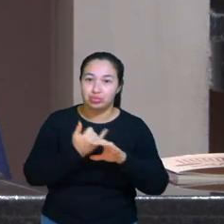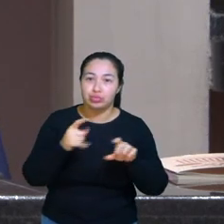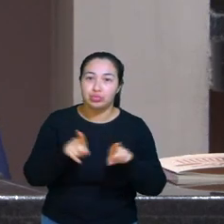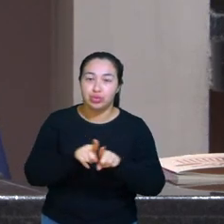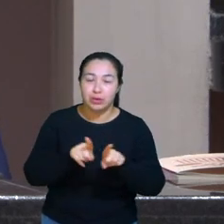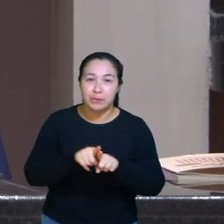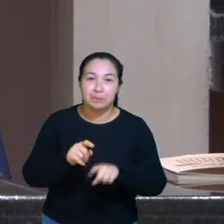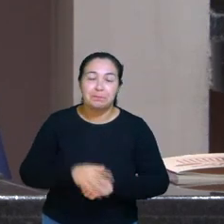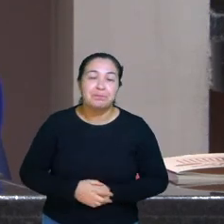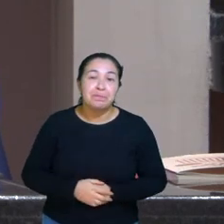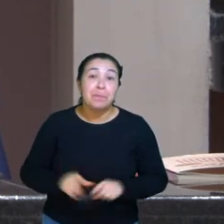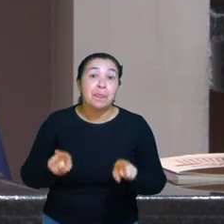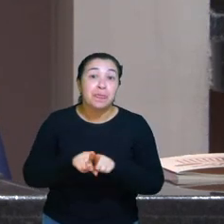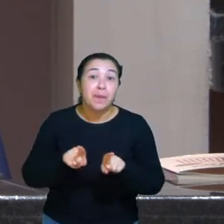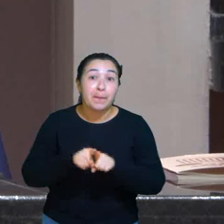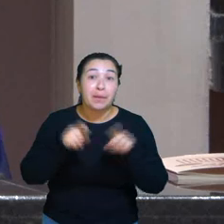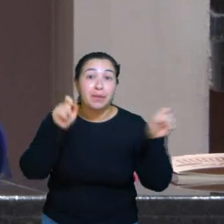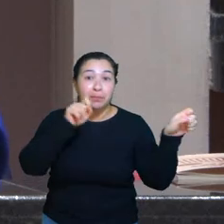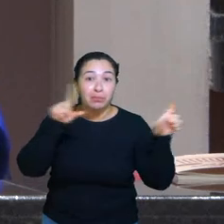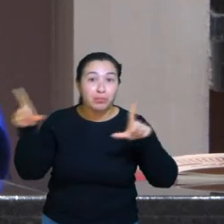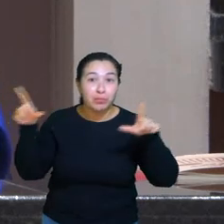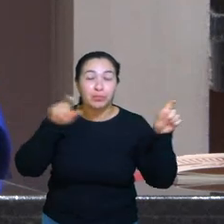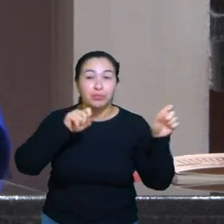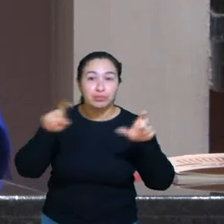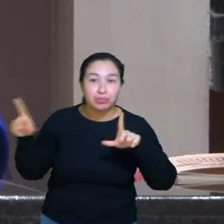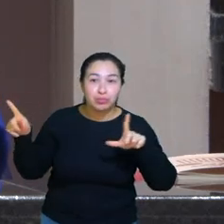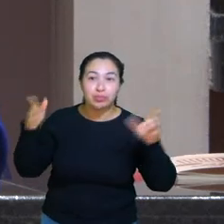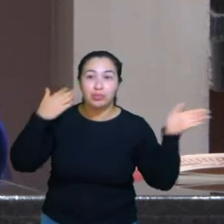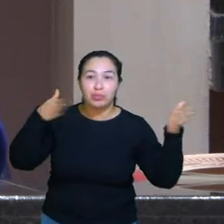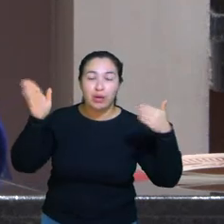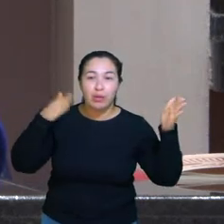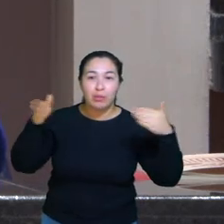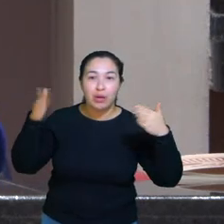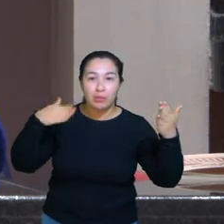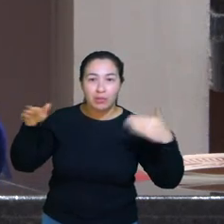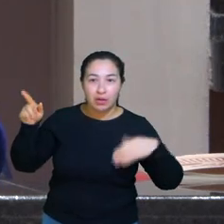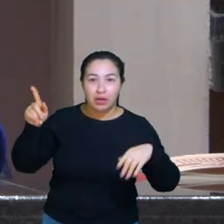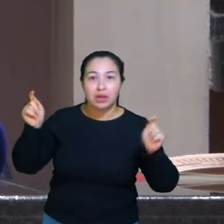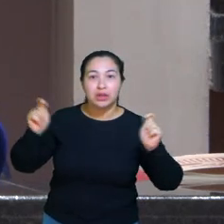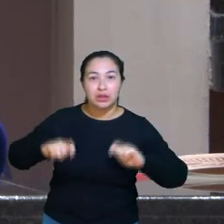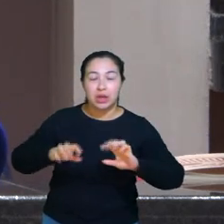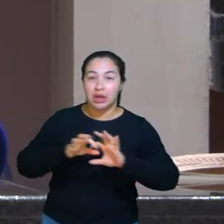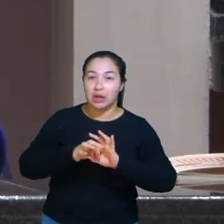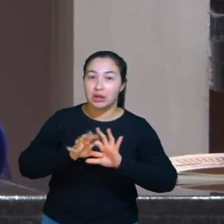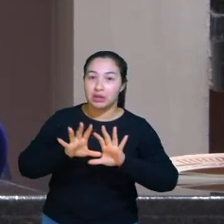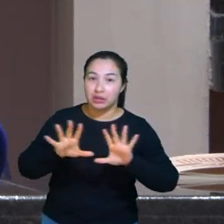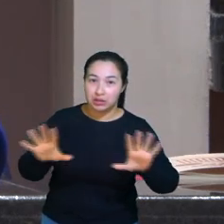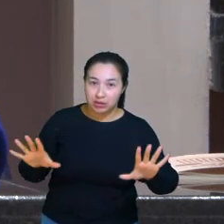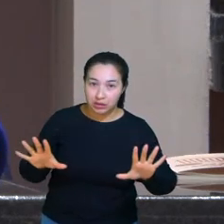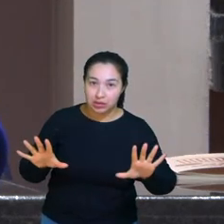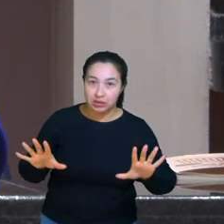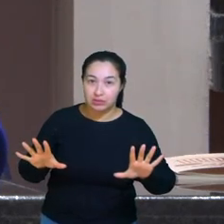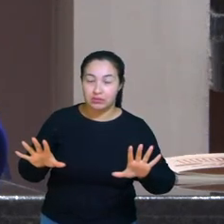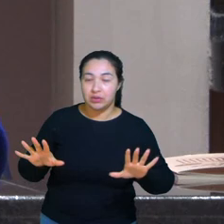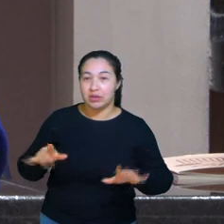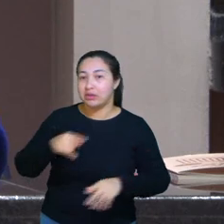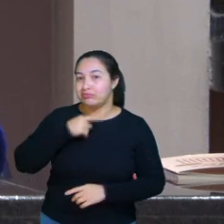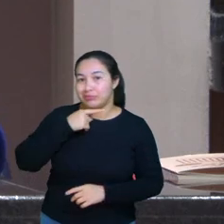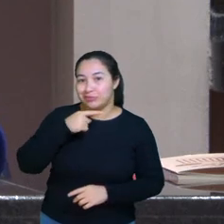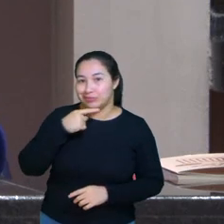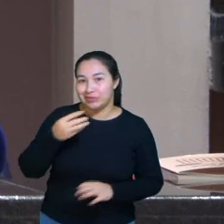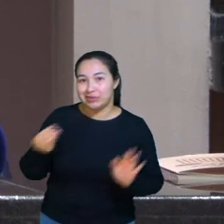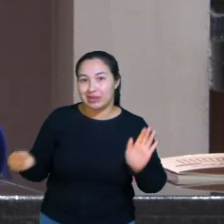todas as apresentações que foram feitas no telão nós vamos disponibilizar como não dá para disponibilizar